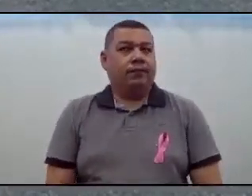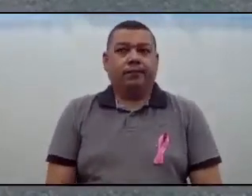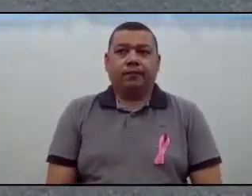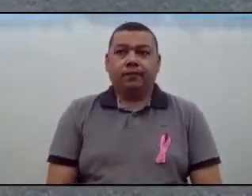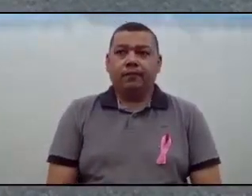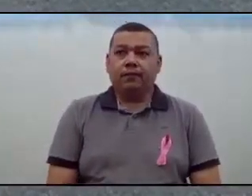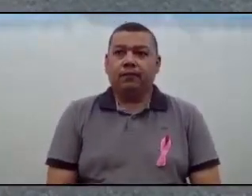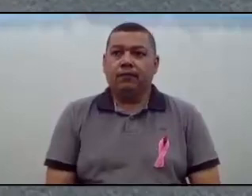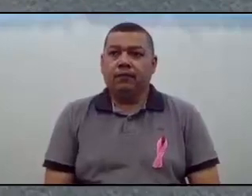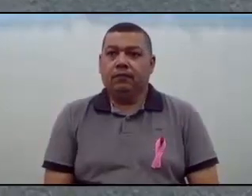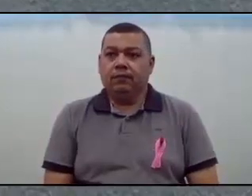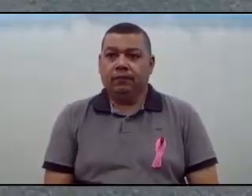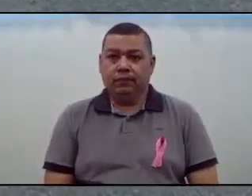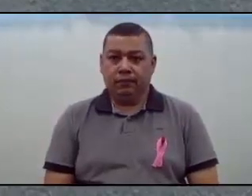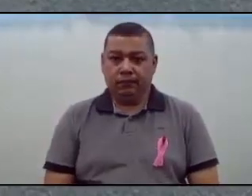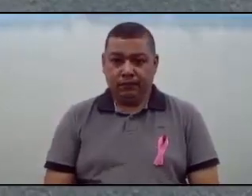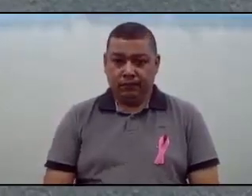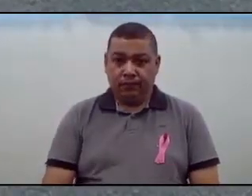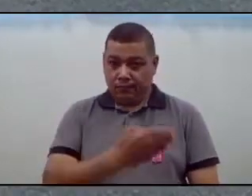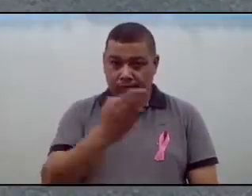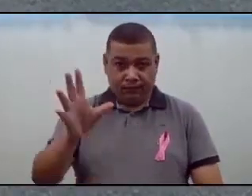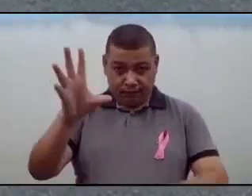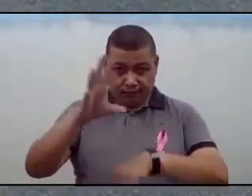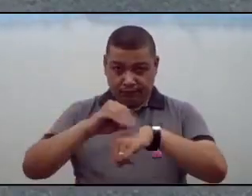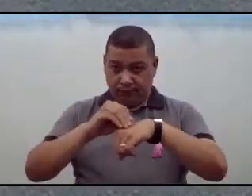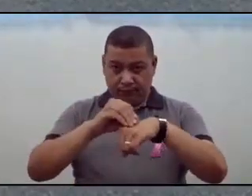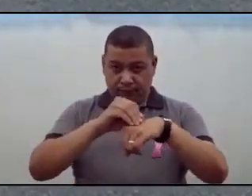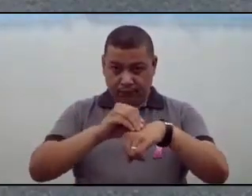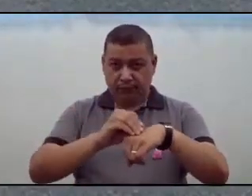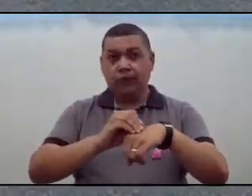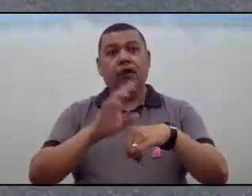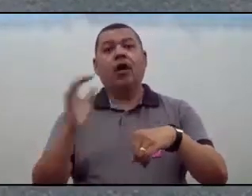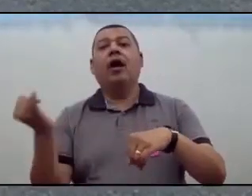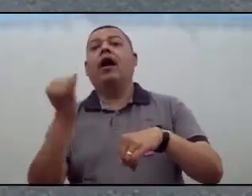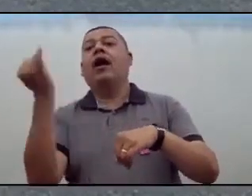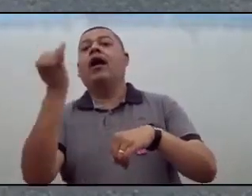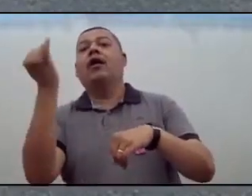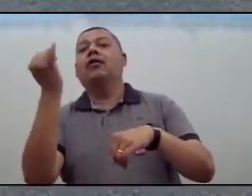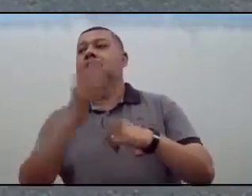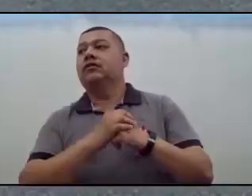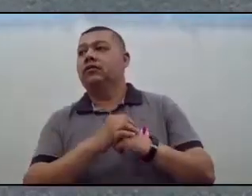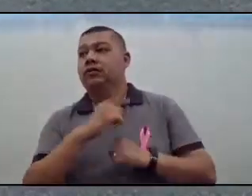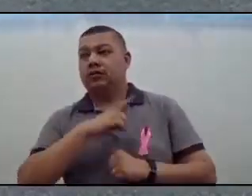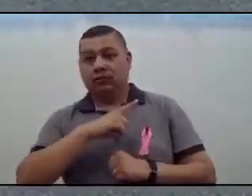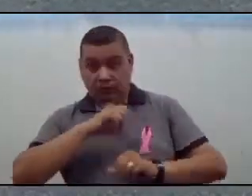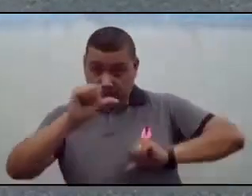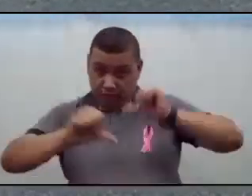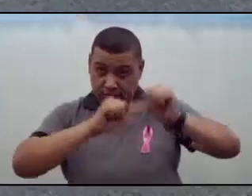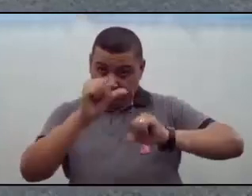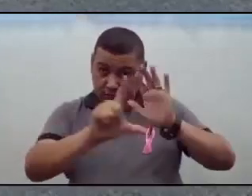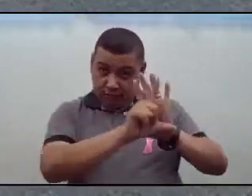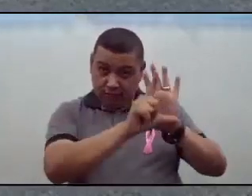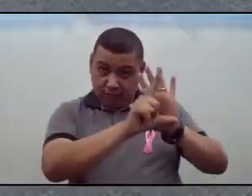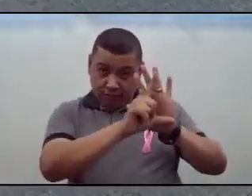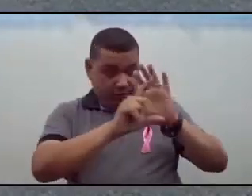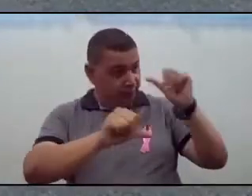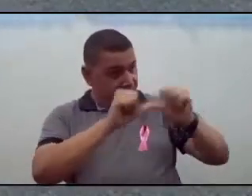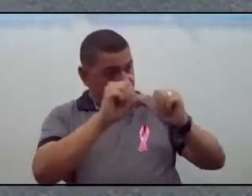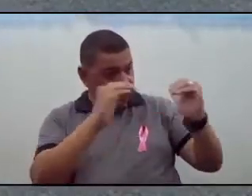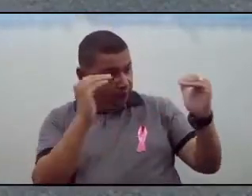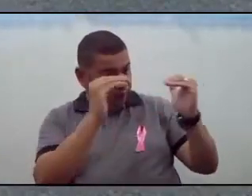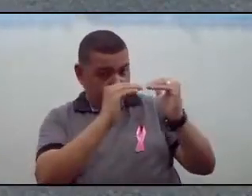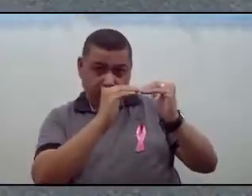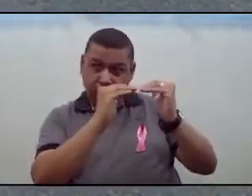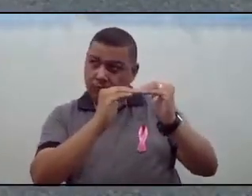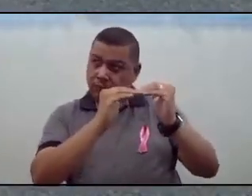pelo entendimento de vossas senhorias no tocante à importância de mudarmos a lei orgânica para se adequar aí ao que